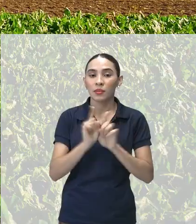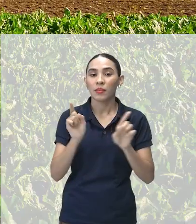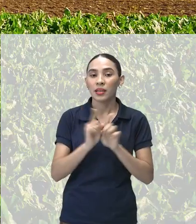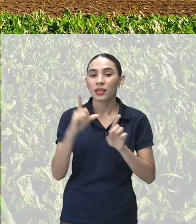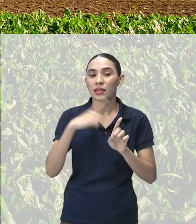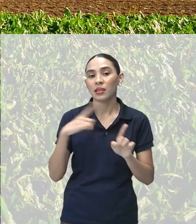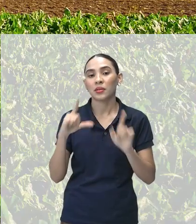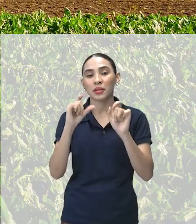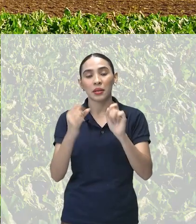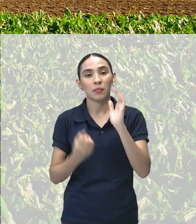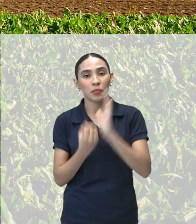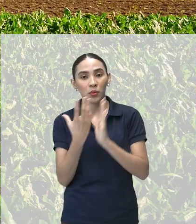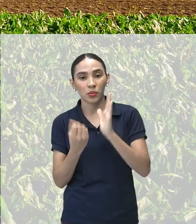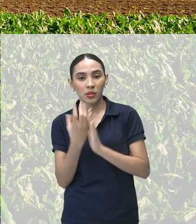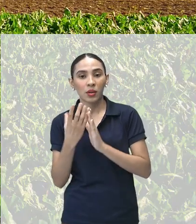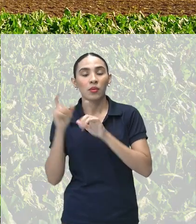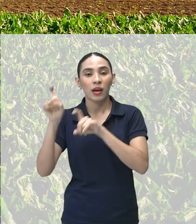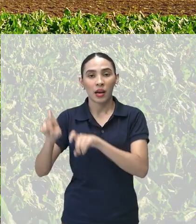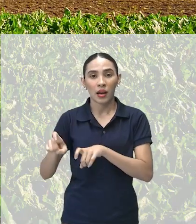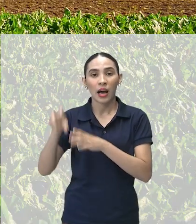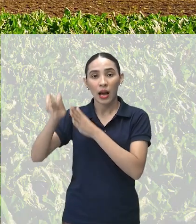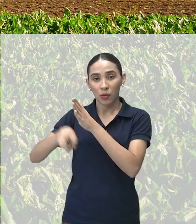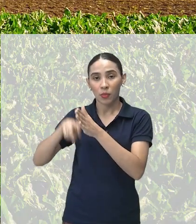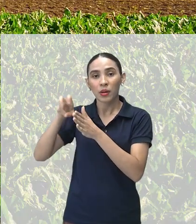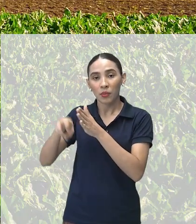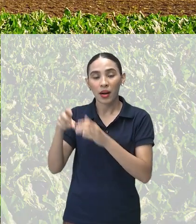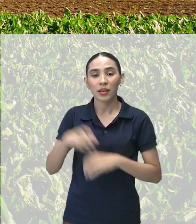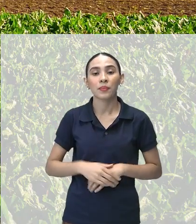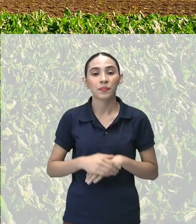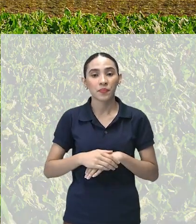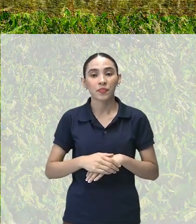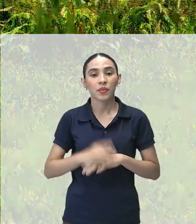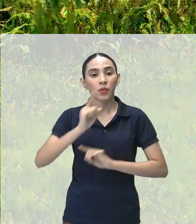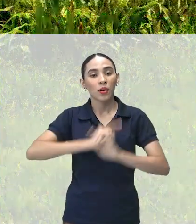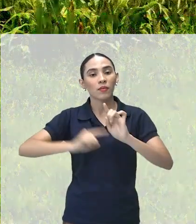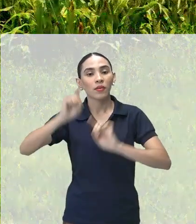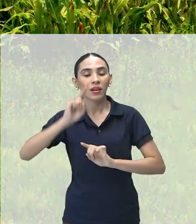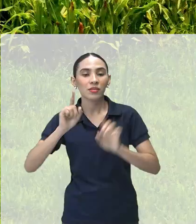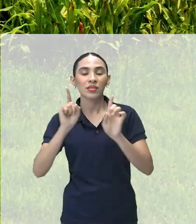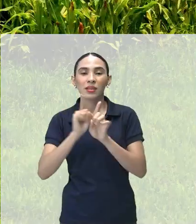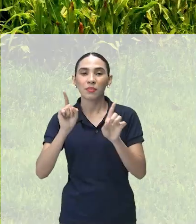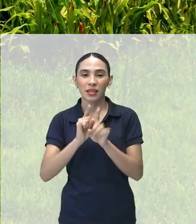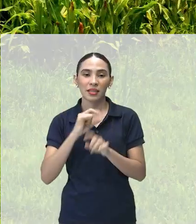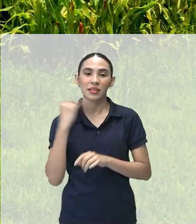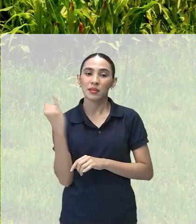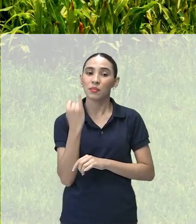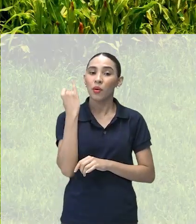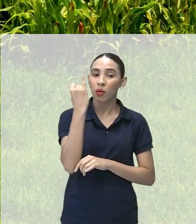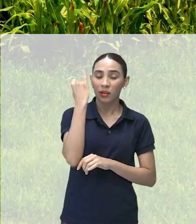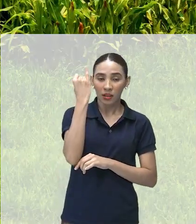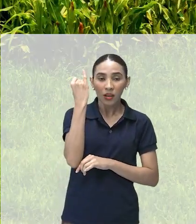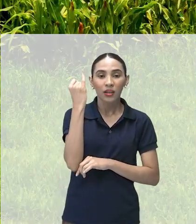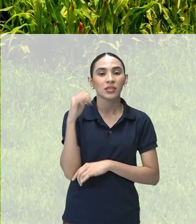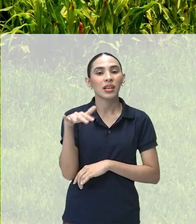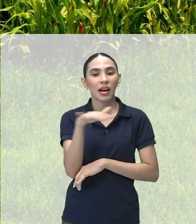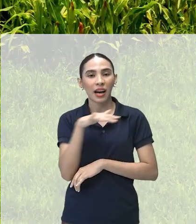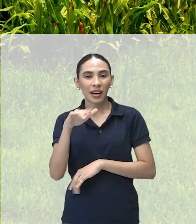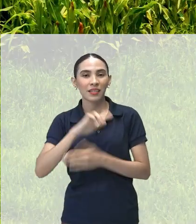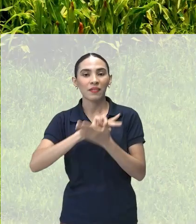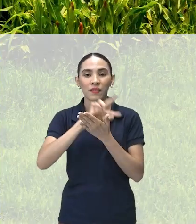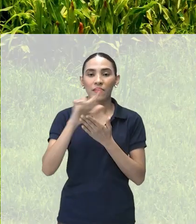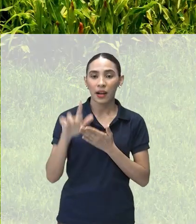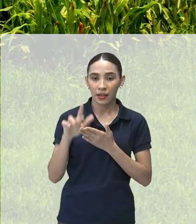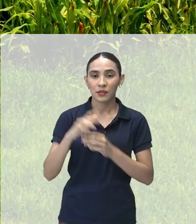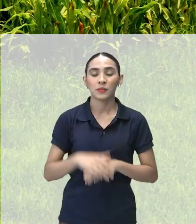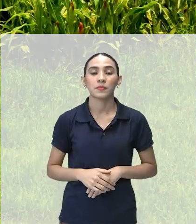incluindo o quê? A produção agropecuária. Os avanços, gente, estão sendo significativos em diversas